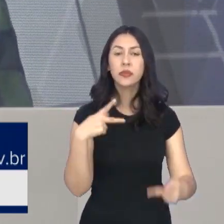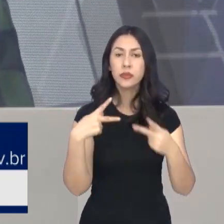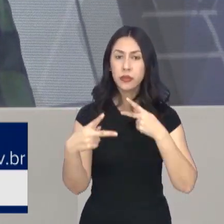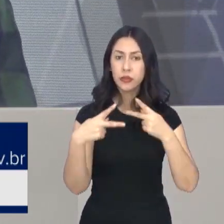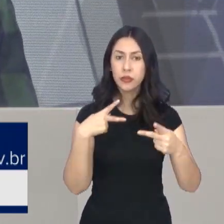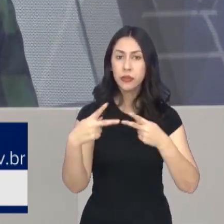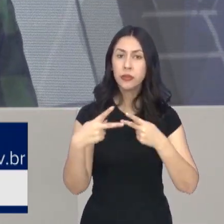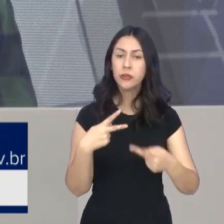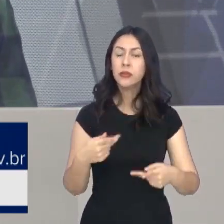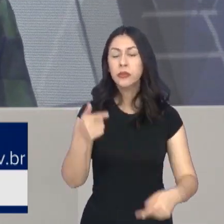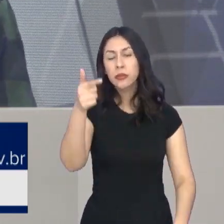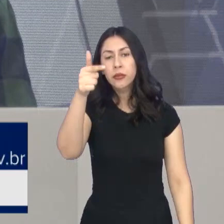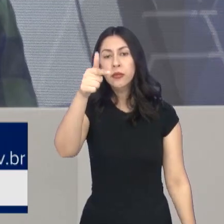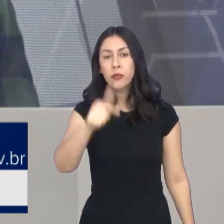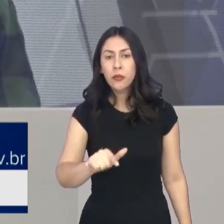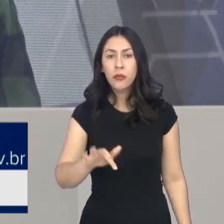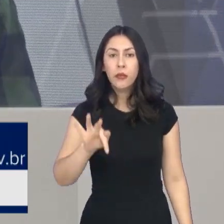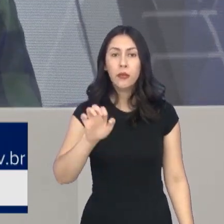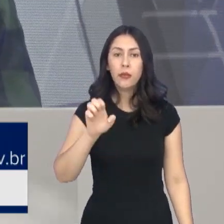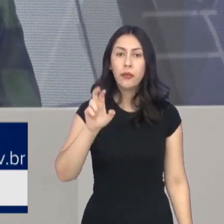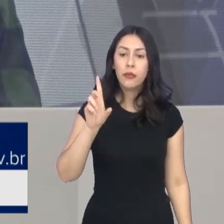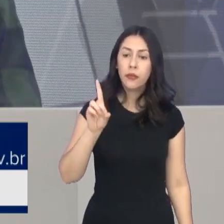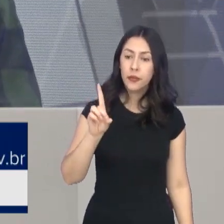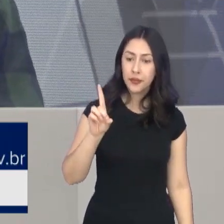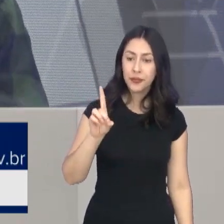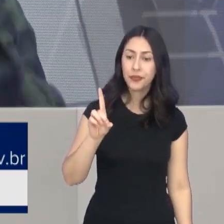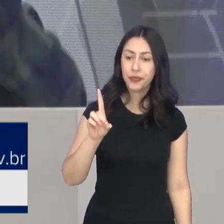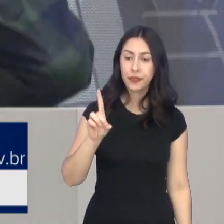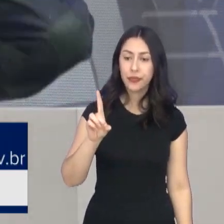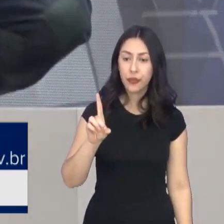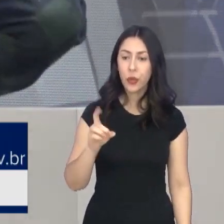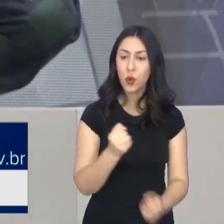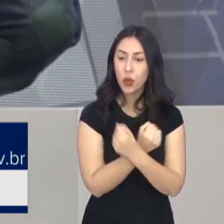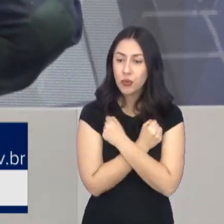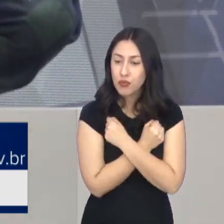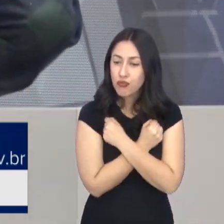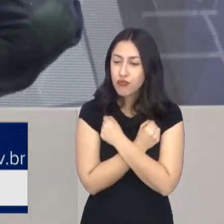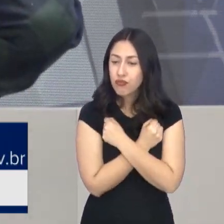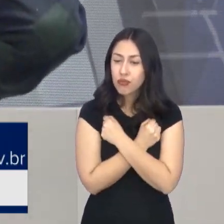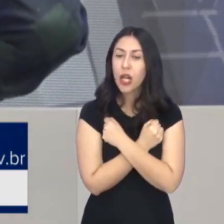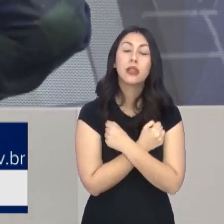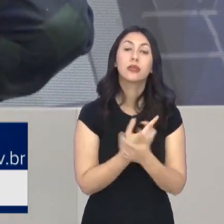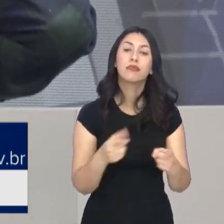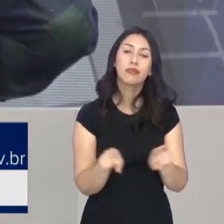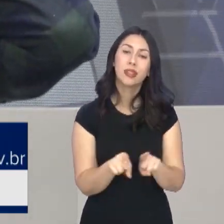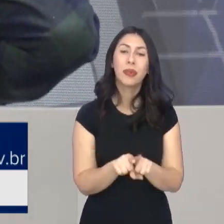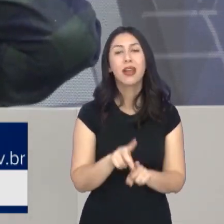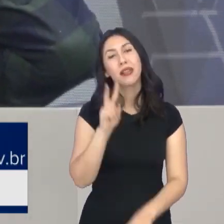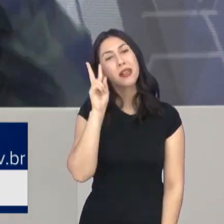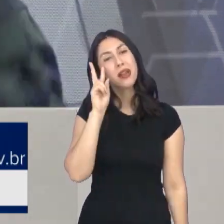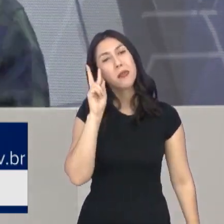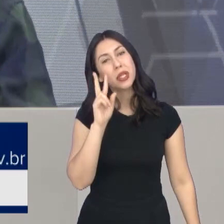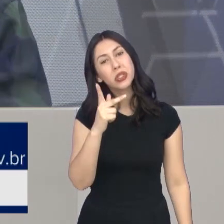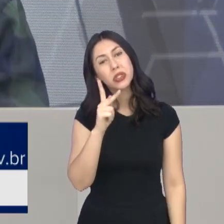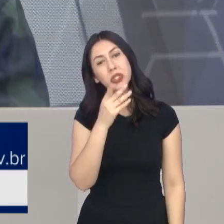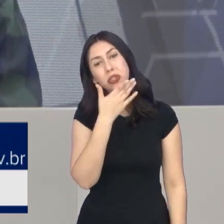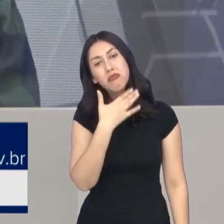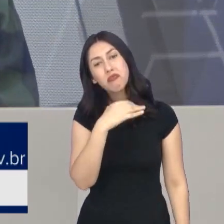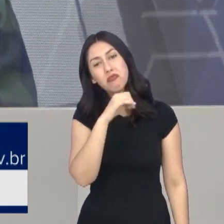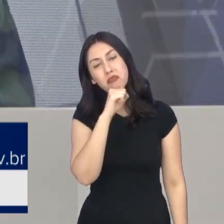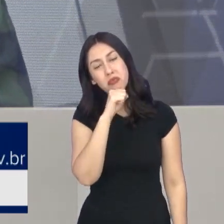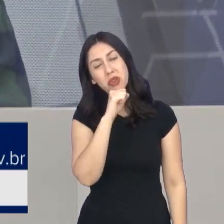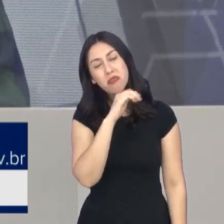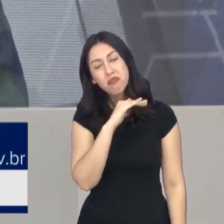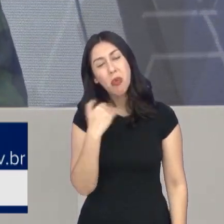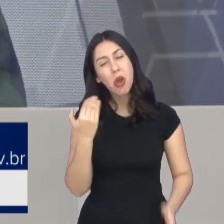Campos. Mais uma vez, Fred Gurati. Um grande abraço ao falecido seu pai, né, que tanto também